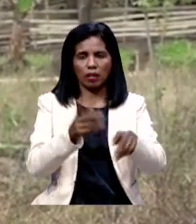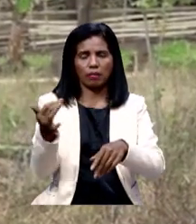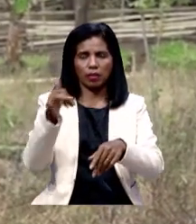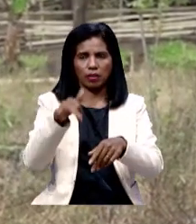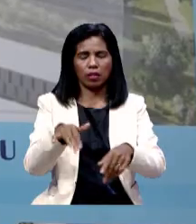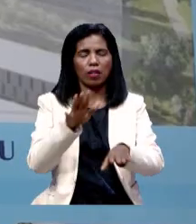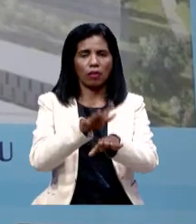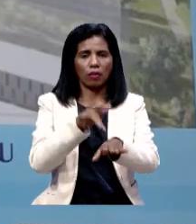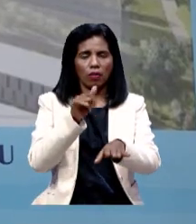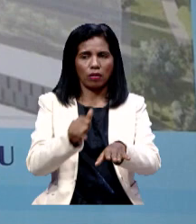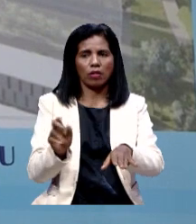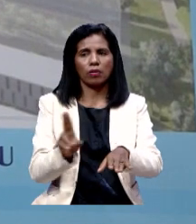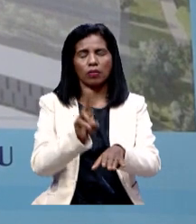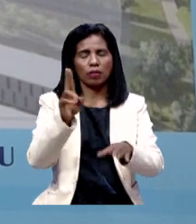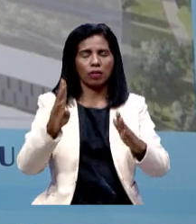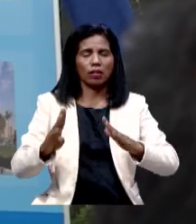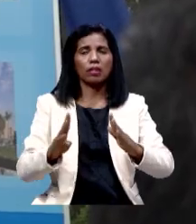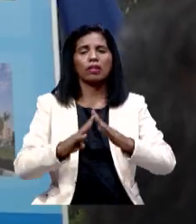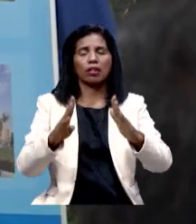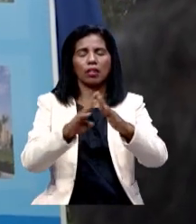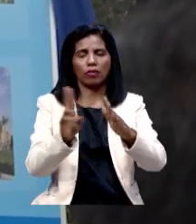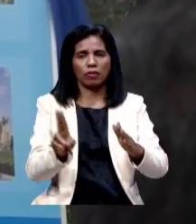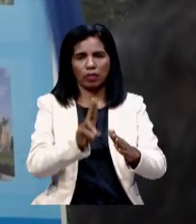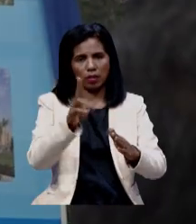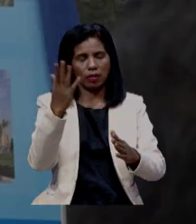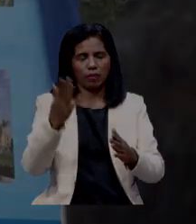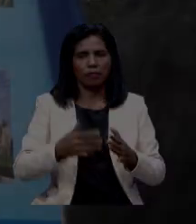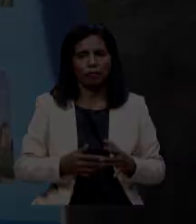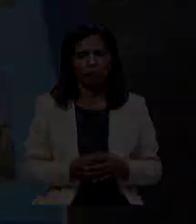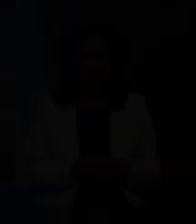afetado husi construção cidade universitário ne. Agustinho da Costa, GMN.